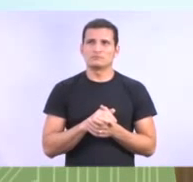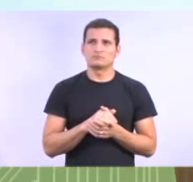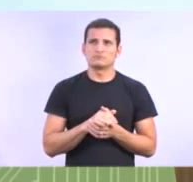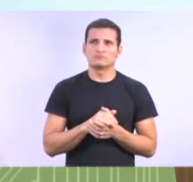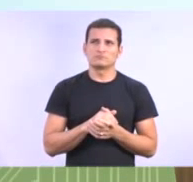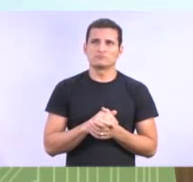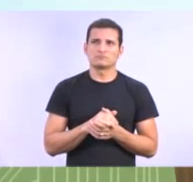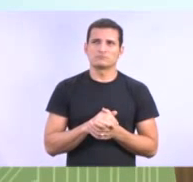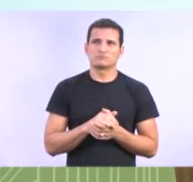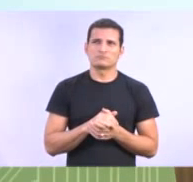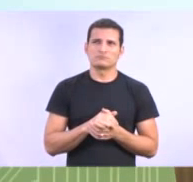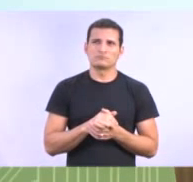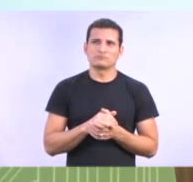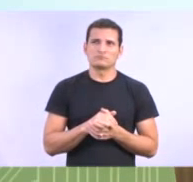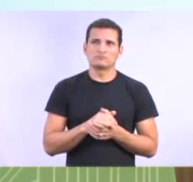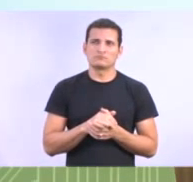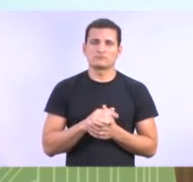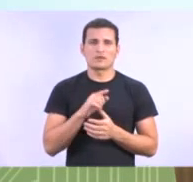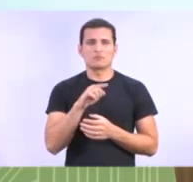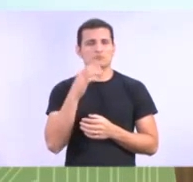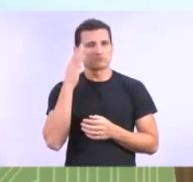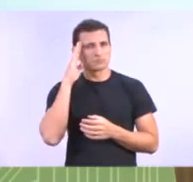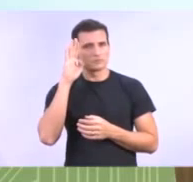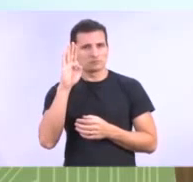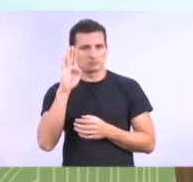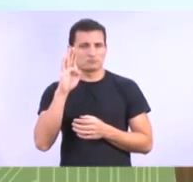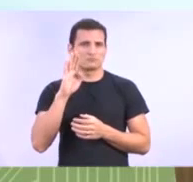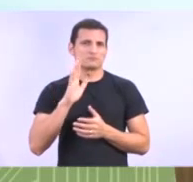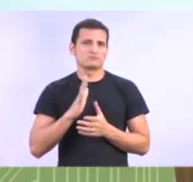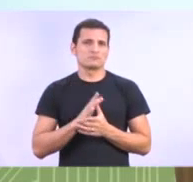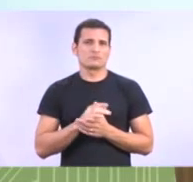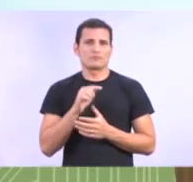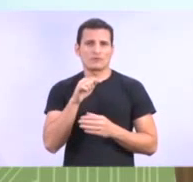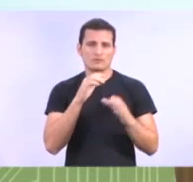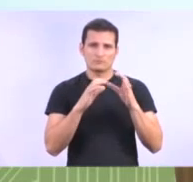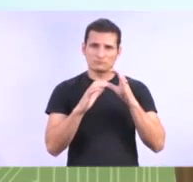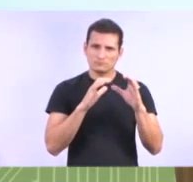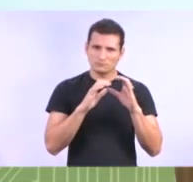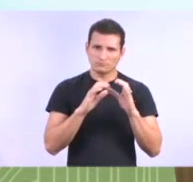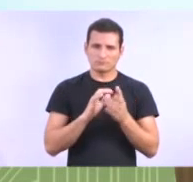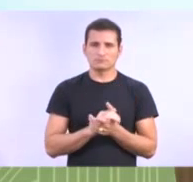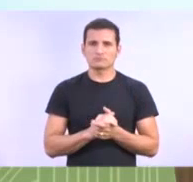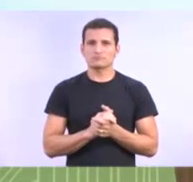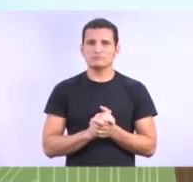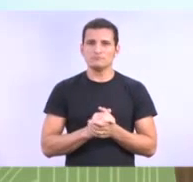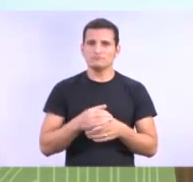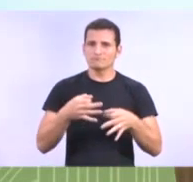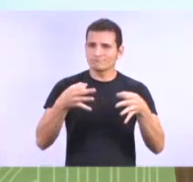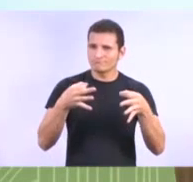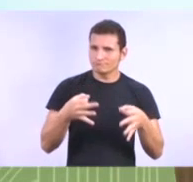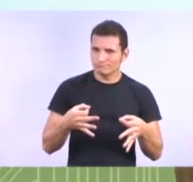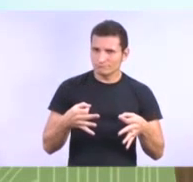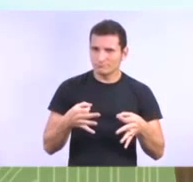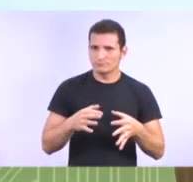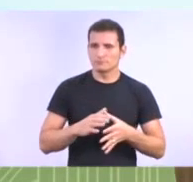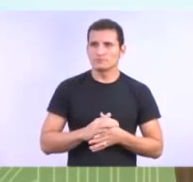uns itens principais aí para que essa comunicação aconteça efetivamente. Então, vamos conhecer